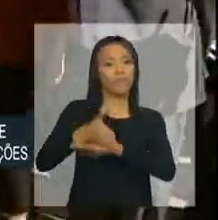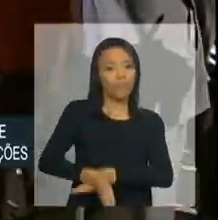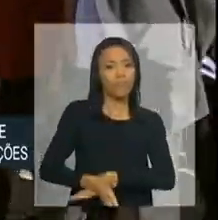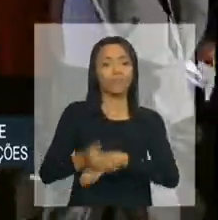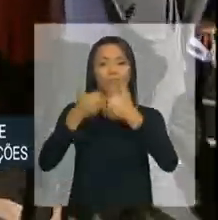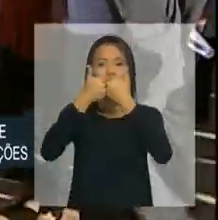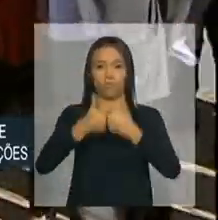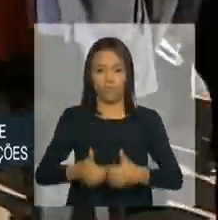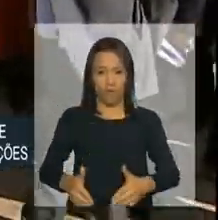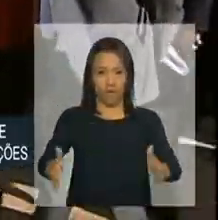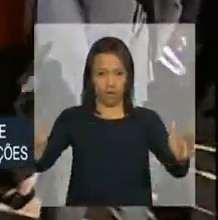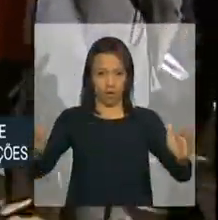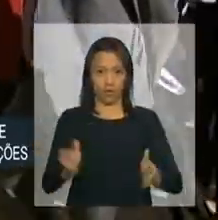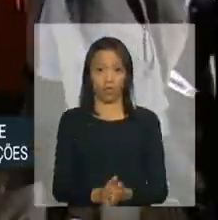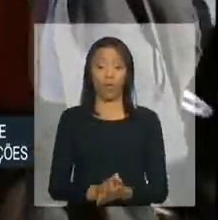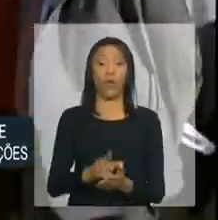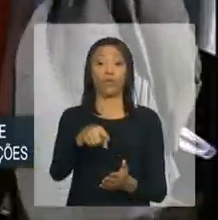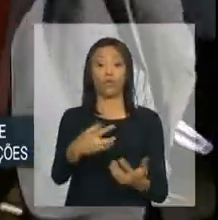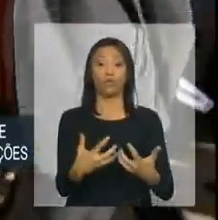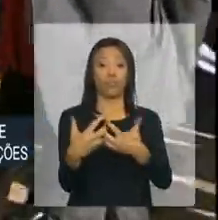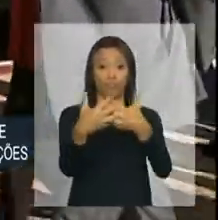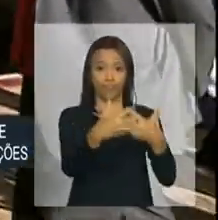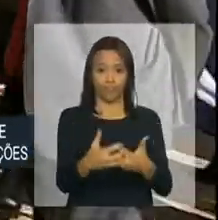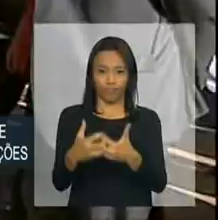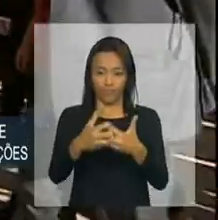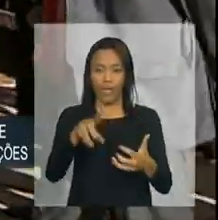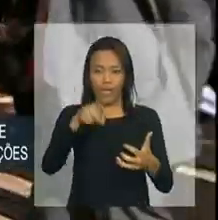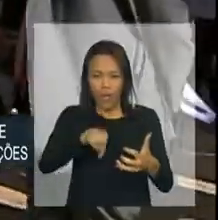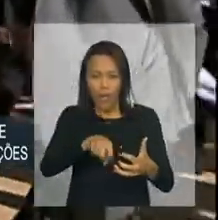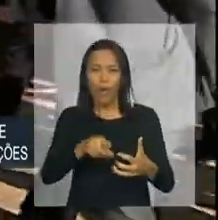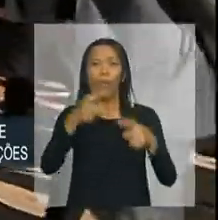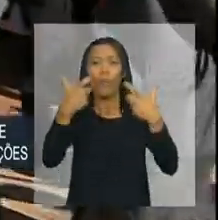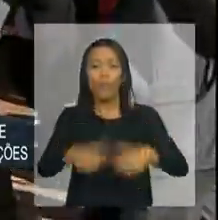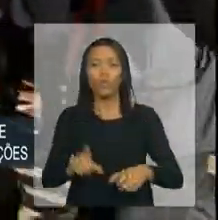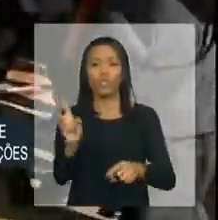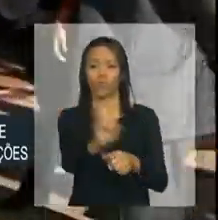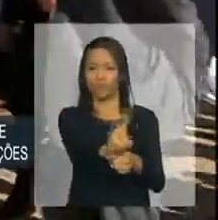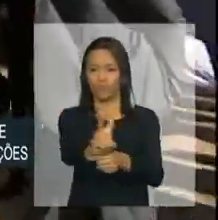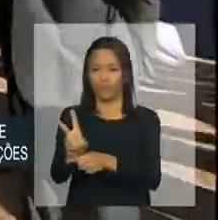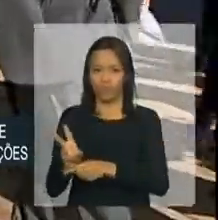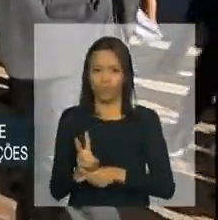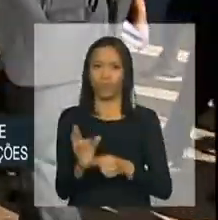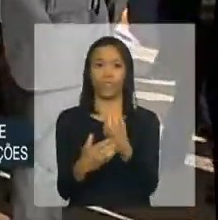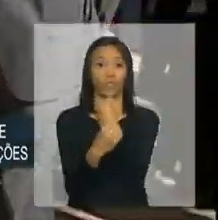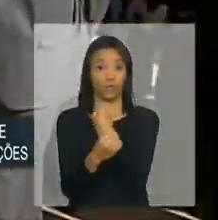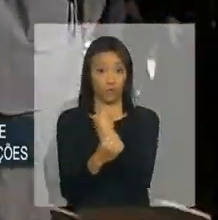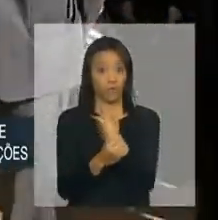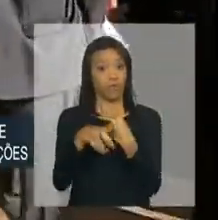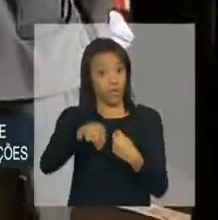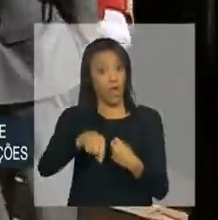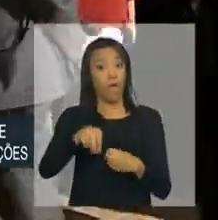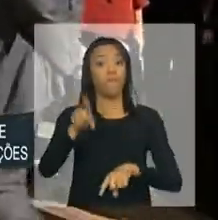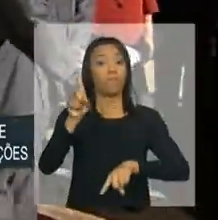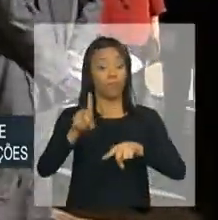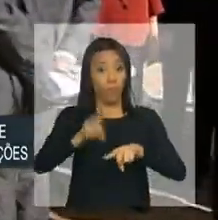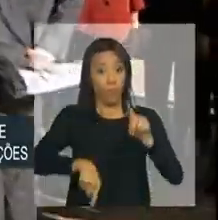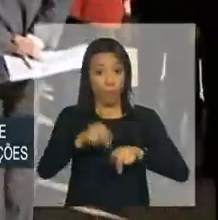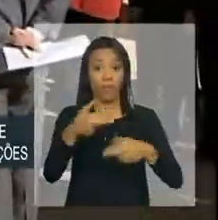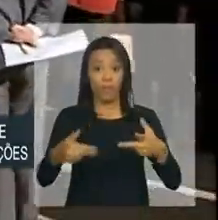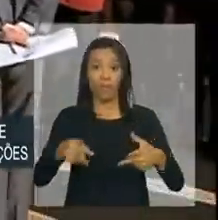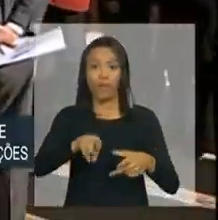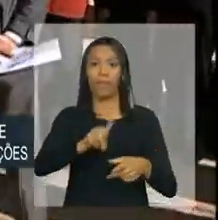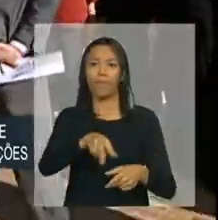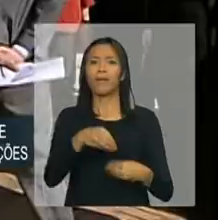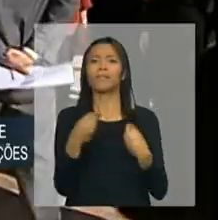inauguração do Centro Integrado de comando e controle móvel um dos equipamentos que faz parte das ações